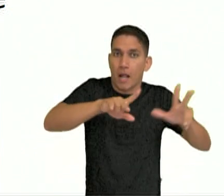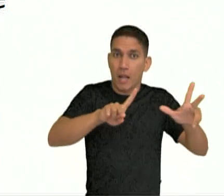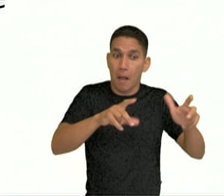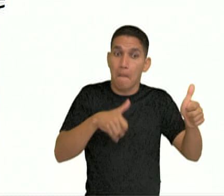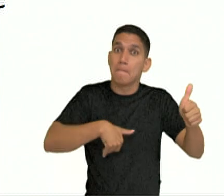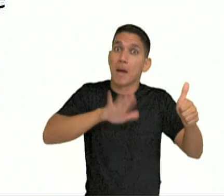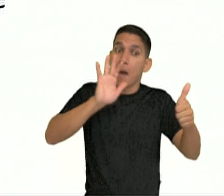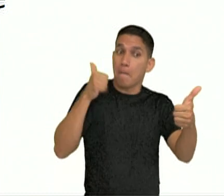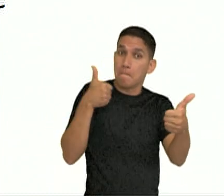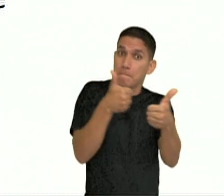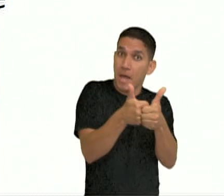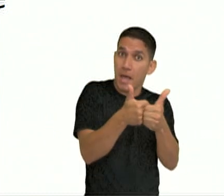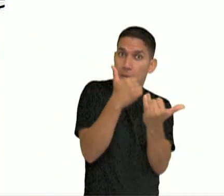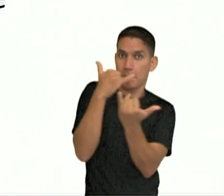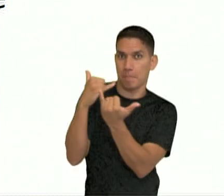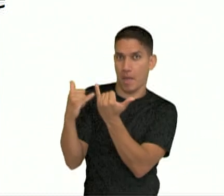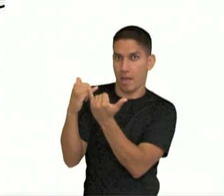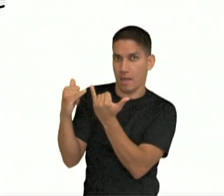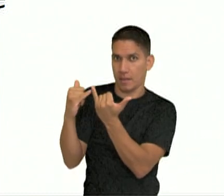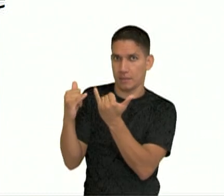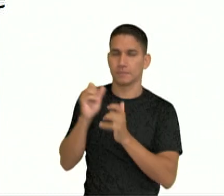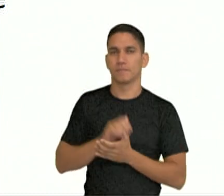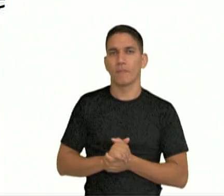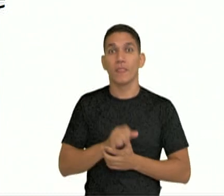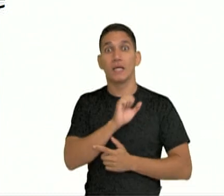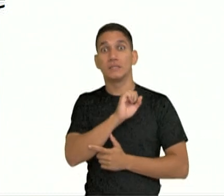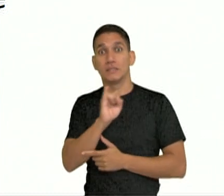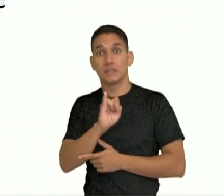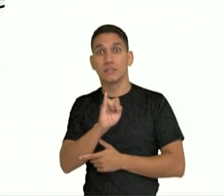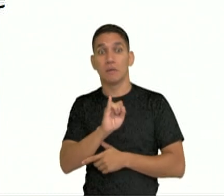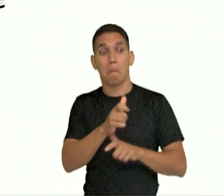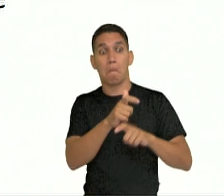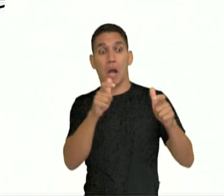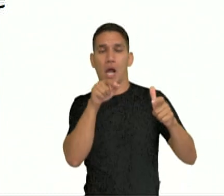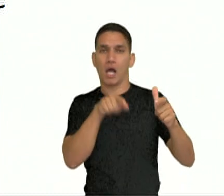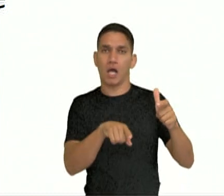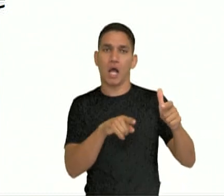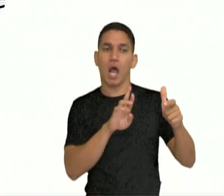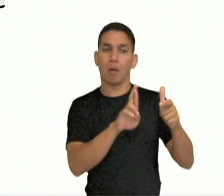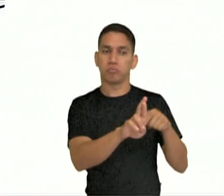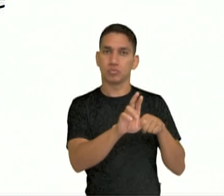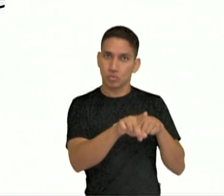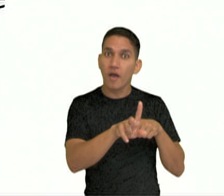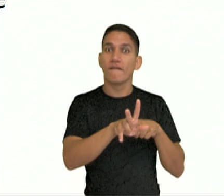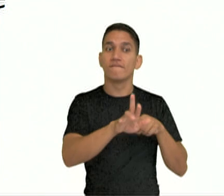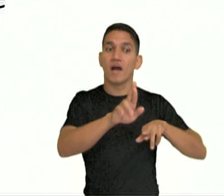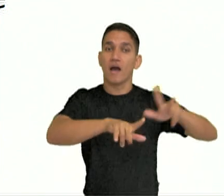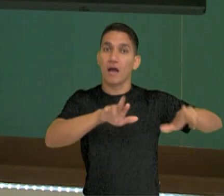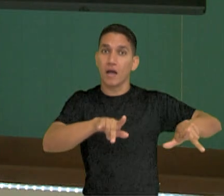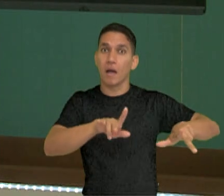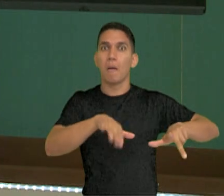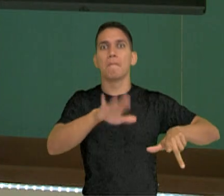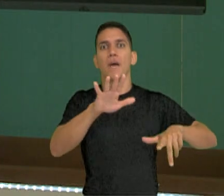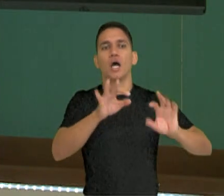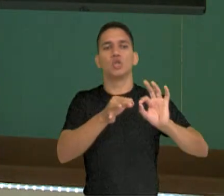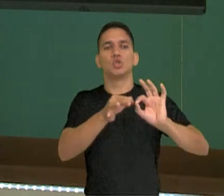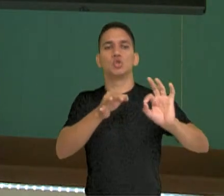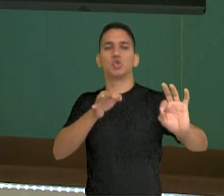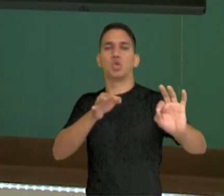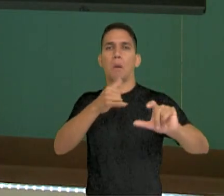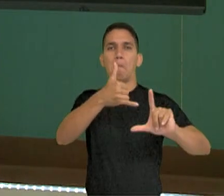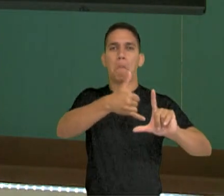próximo estará da média. E quanto maior for o valor, mais distante vai estar da média. E